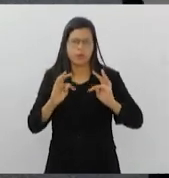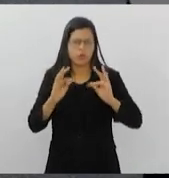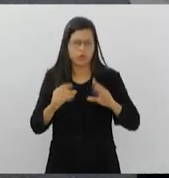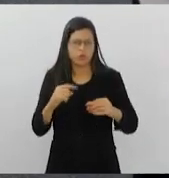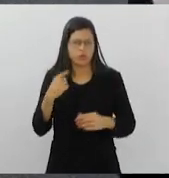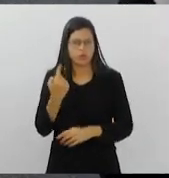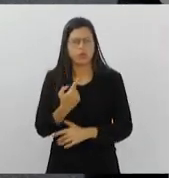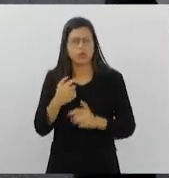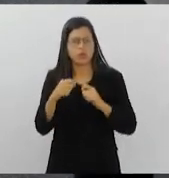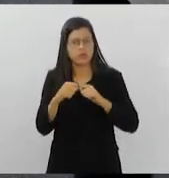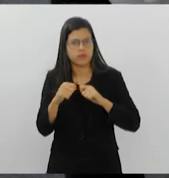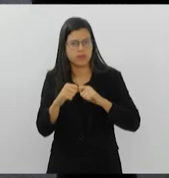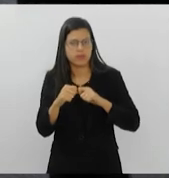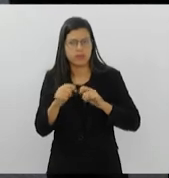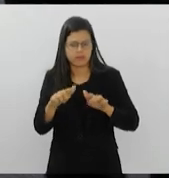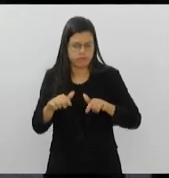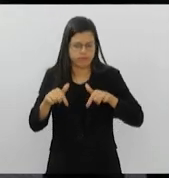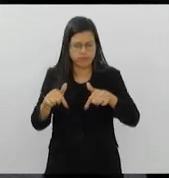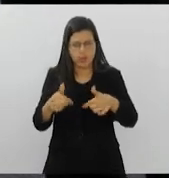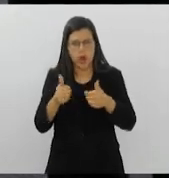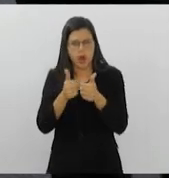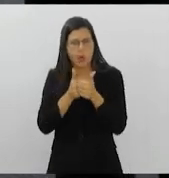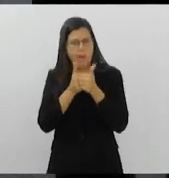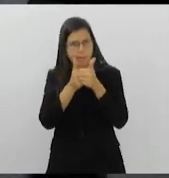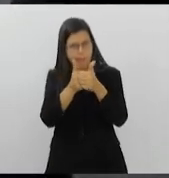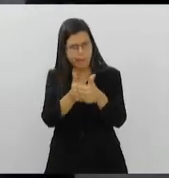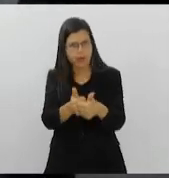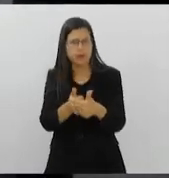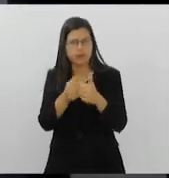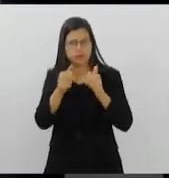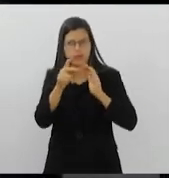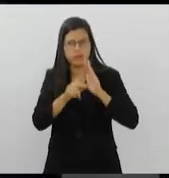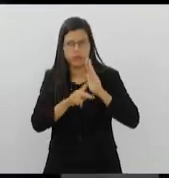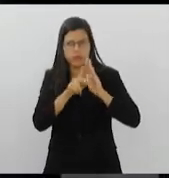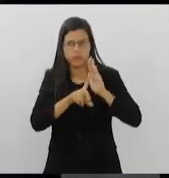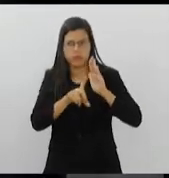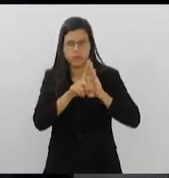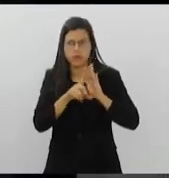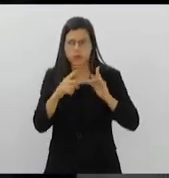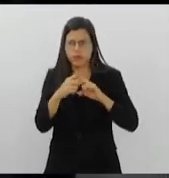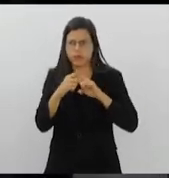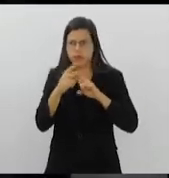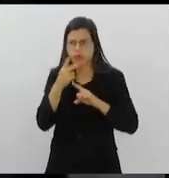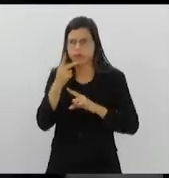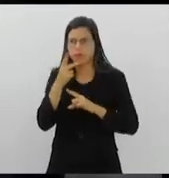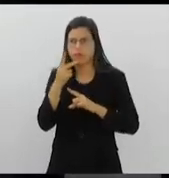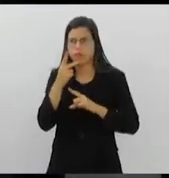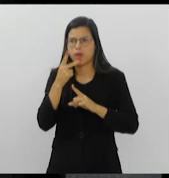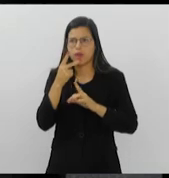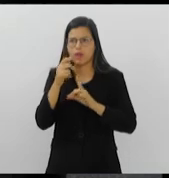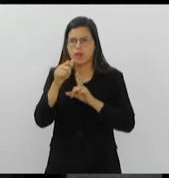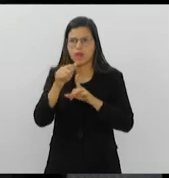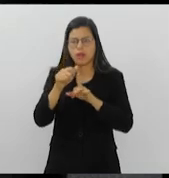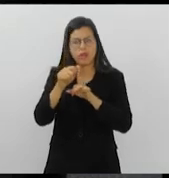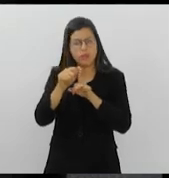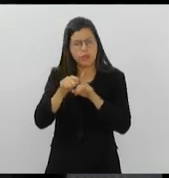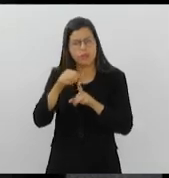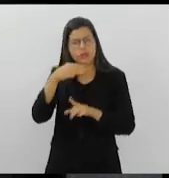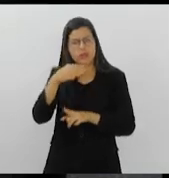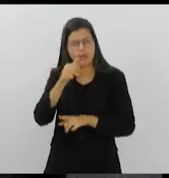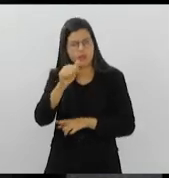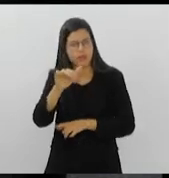toda uma ação para acompanhar esse projeto, justamente porque fala da campanha Maio Furtacor, dedicada às ações